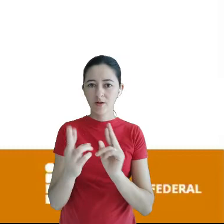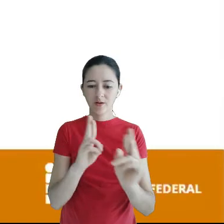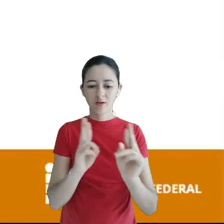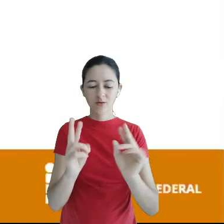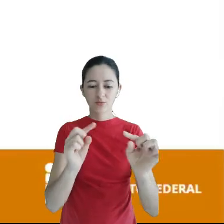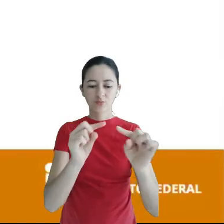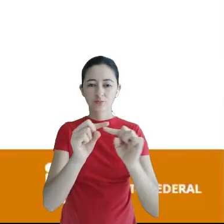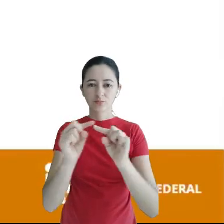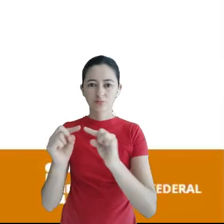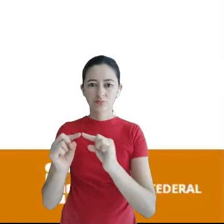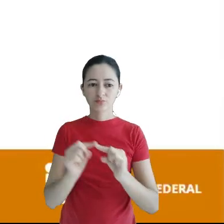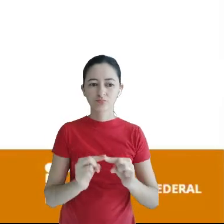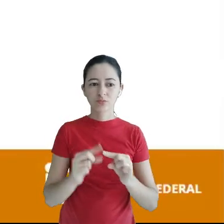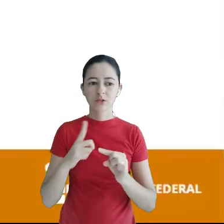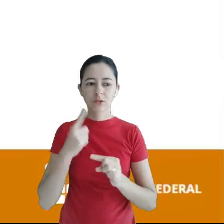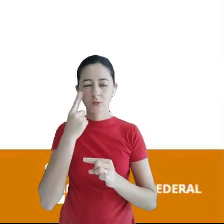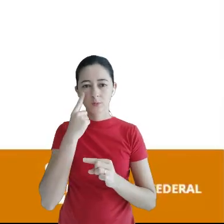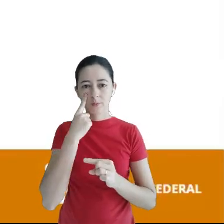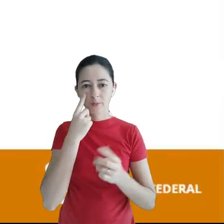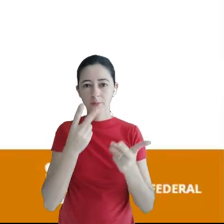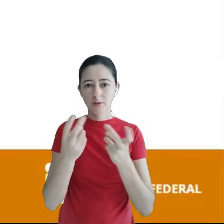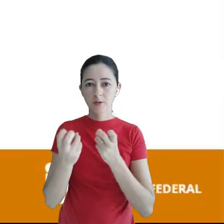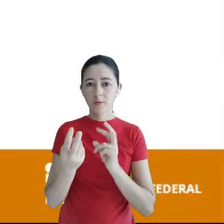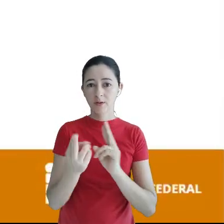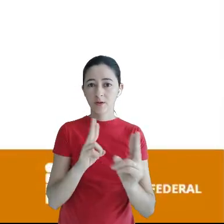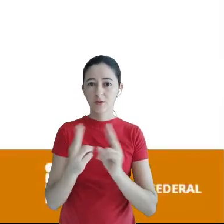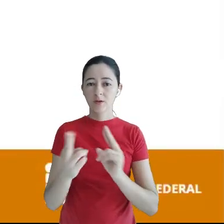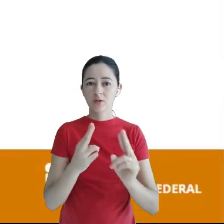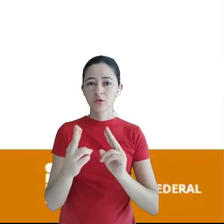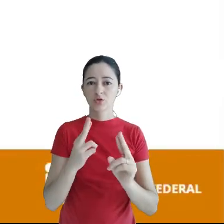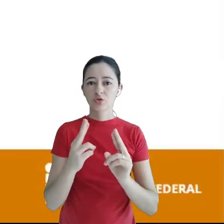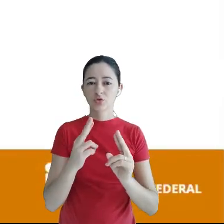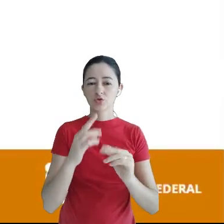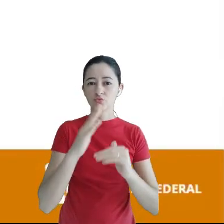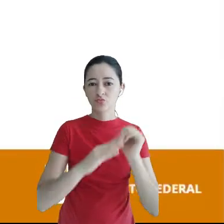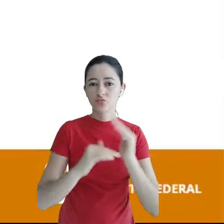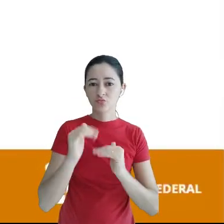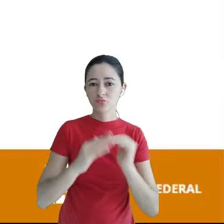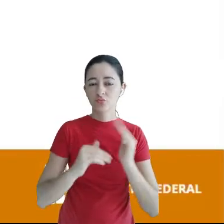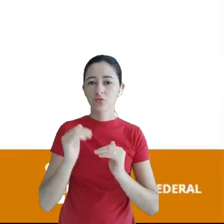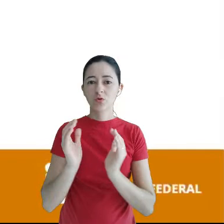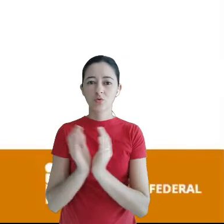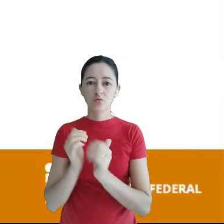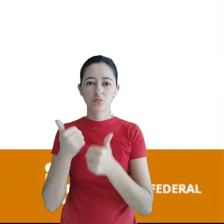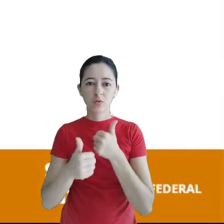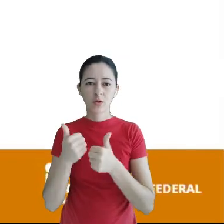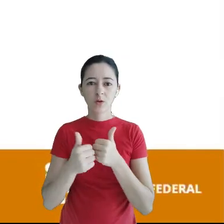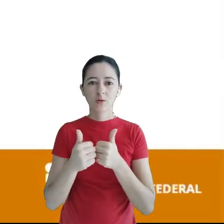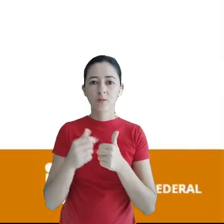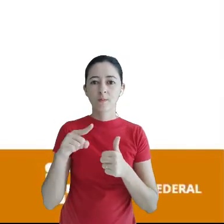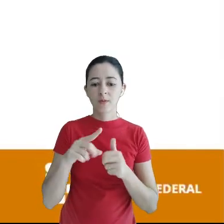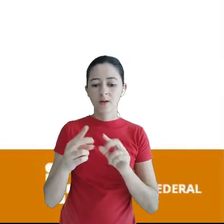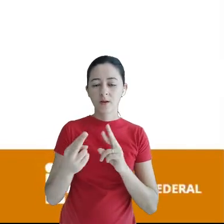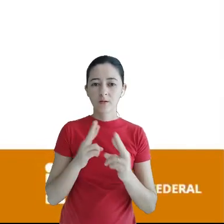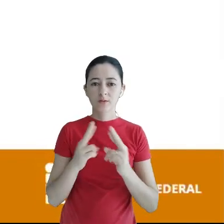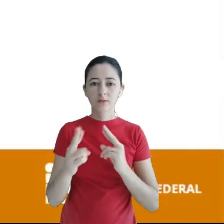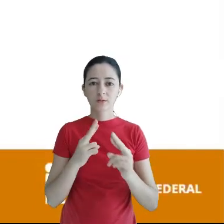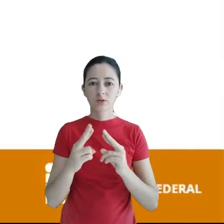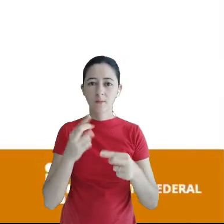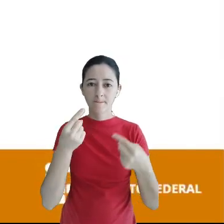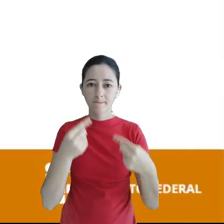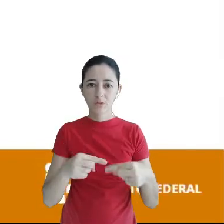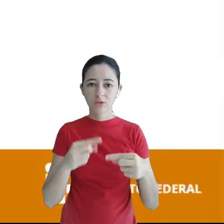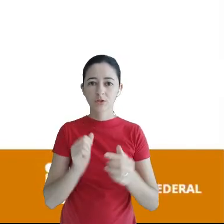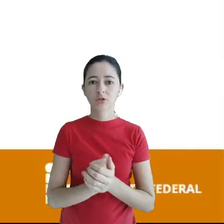relacionamento feito. Tá? Então, a gente teve o relacionamento entre jogador e time. Tivemos relacionamento entre time e partida. E o relacionamento